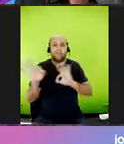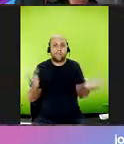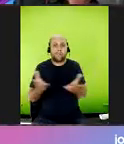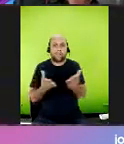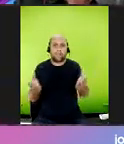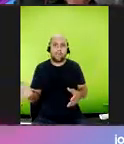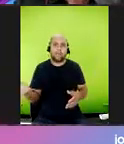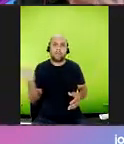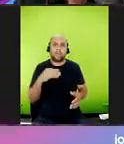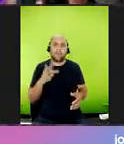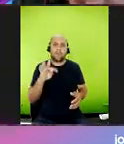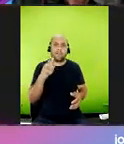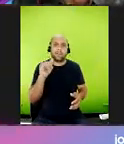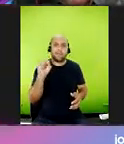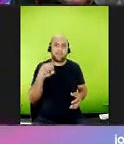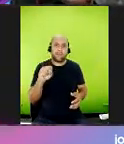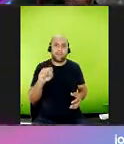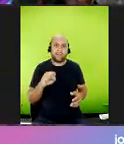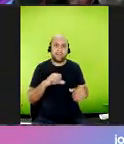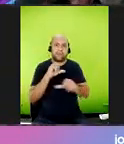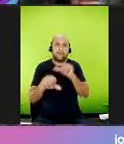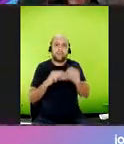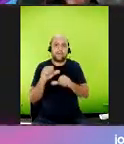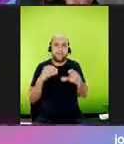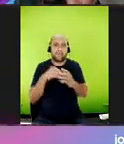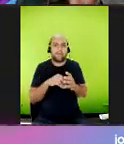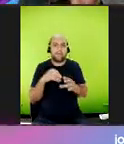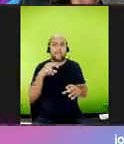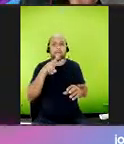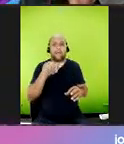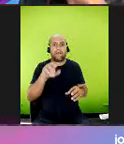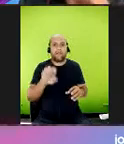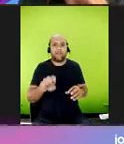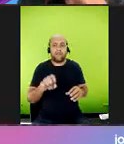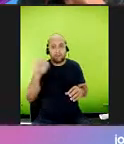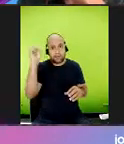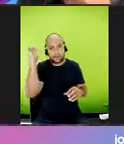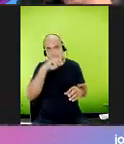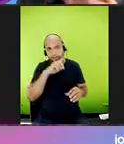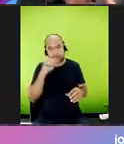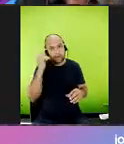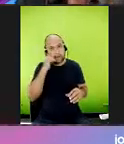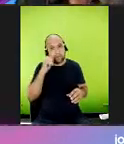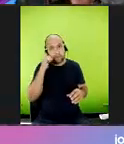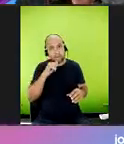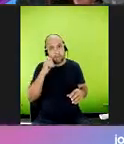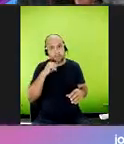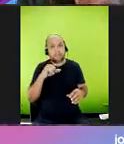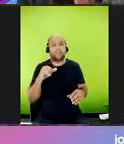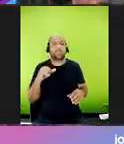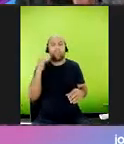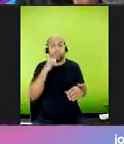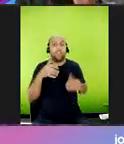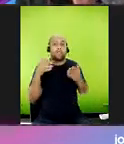trás nós já temos alguns trabalhos que foram virando lá na Vale Deia dificuldade que foi né uma mulher traz a Ágata que foi ventrola